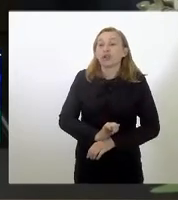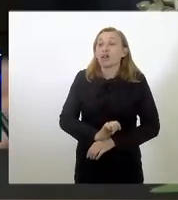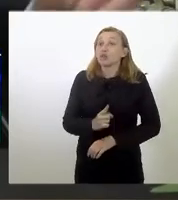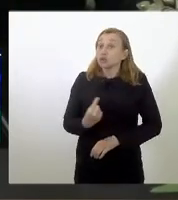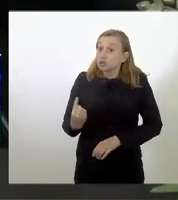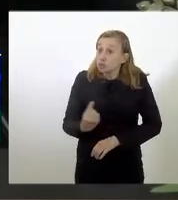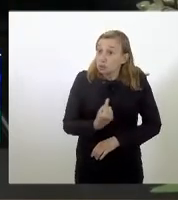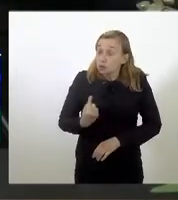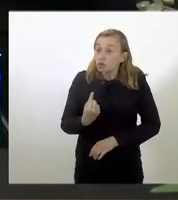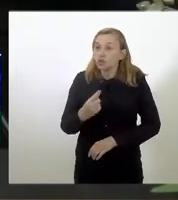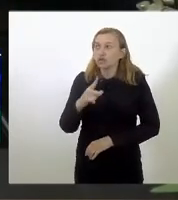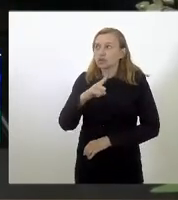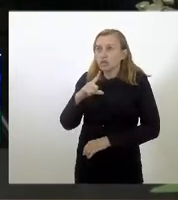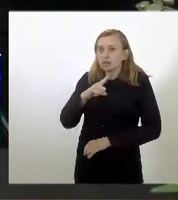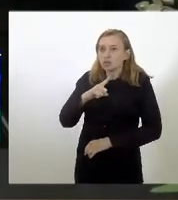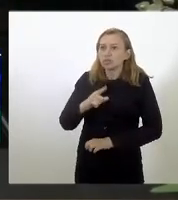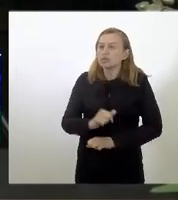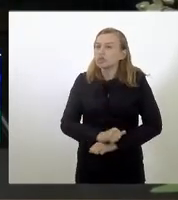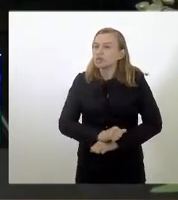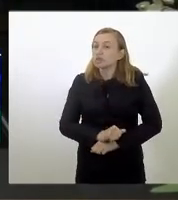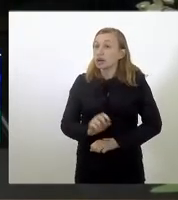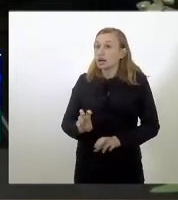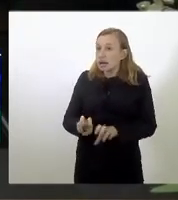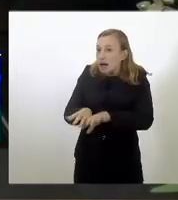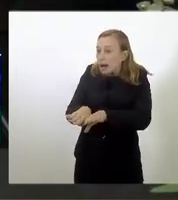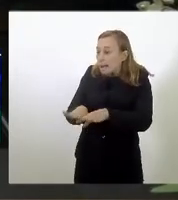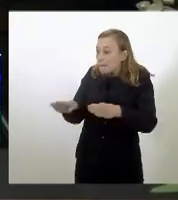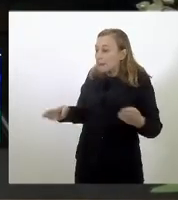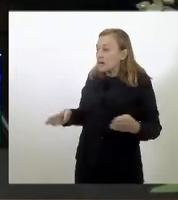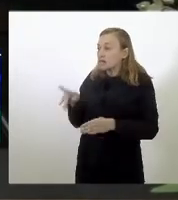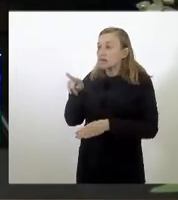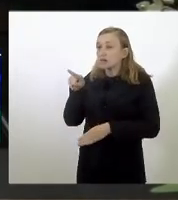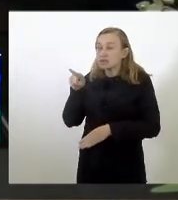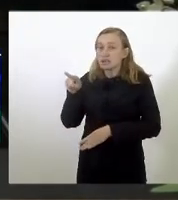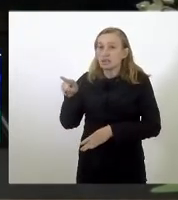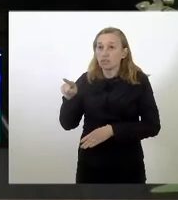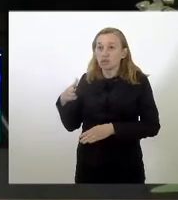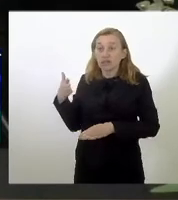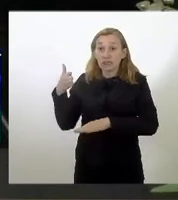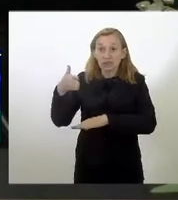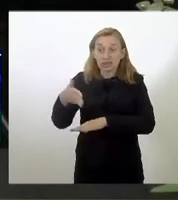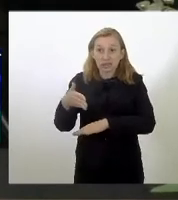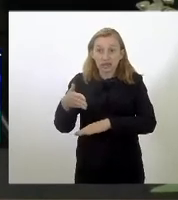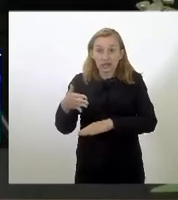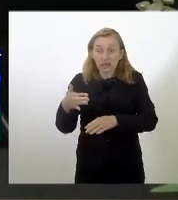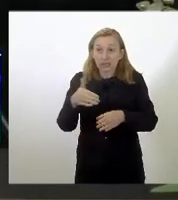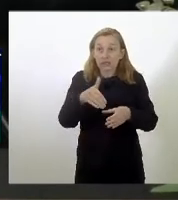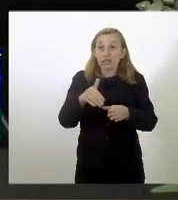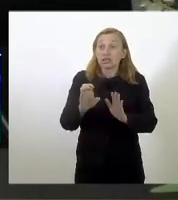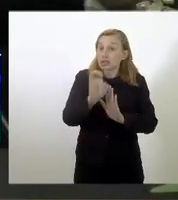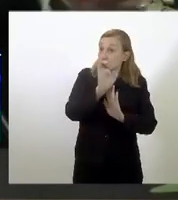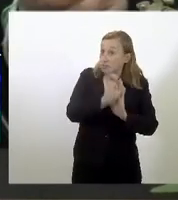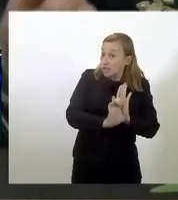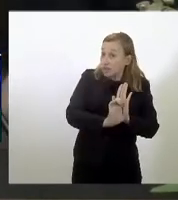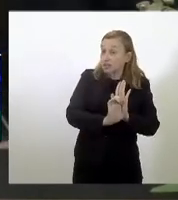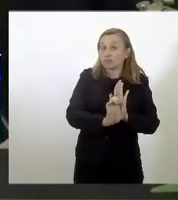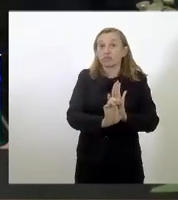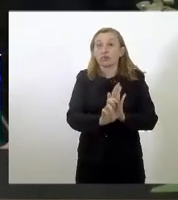Nós temos lá a mesa onde vamos dar entrada nas emendas, projetos.